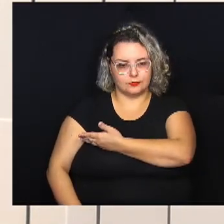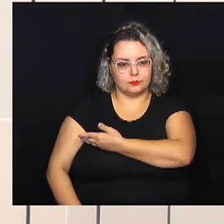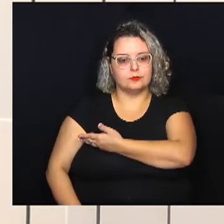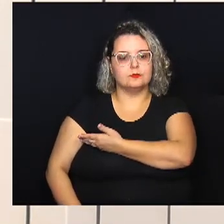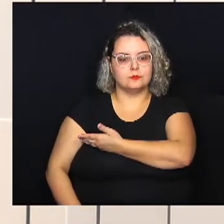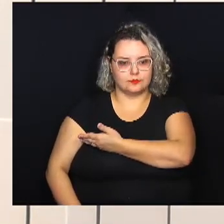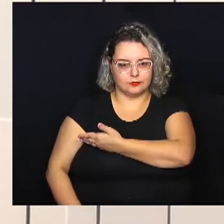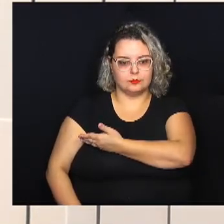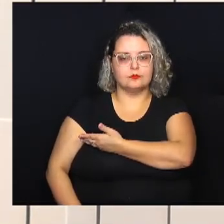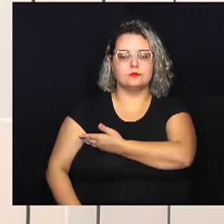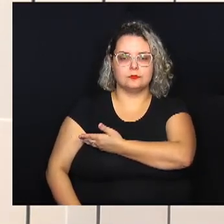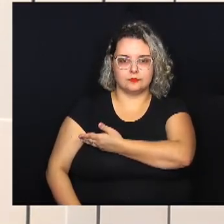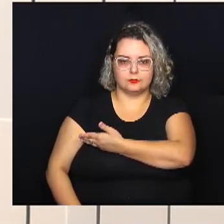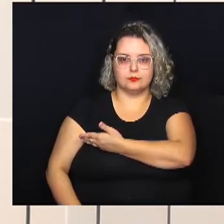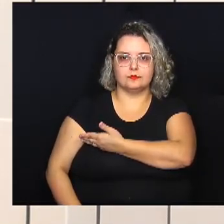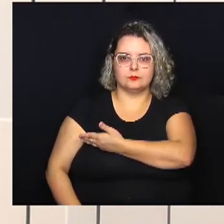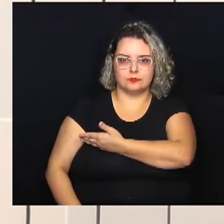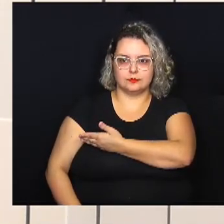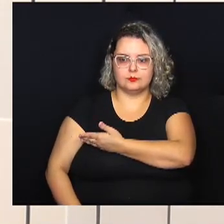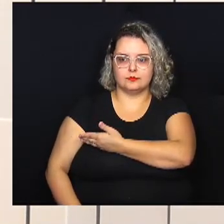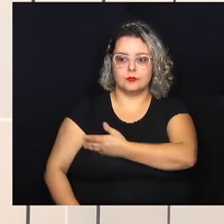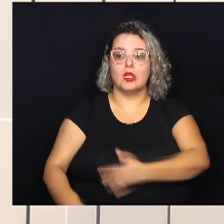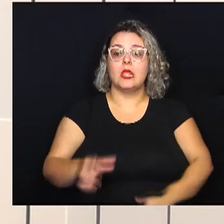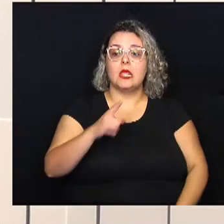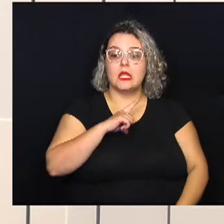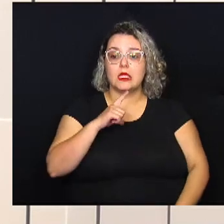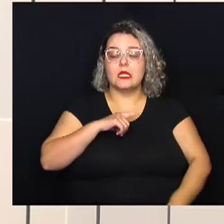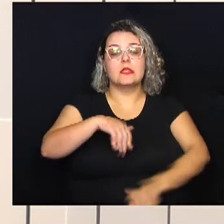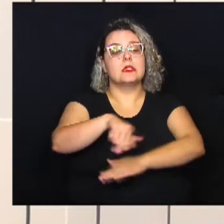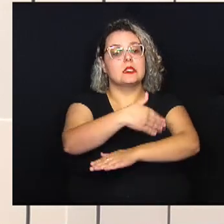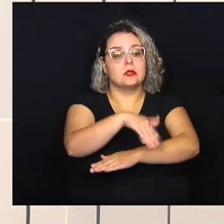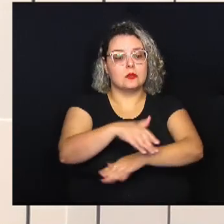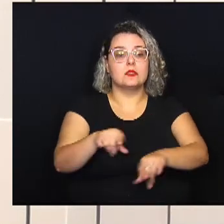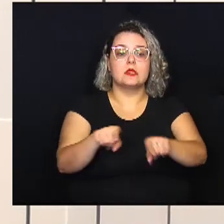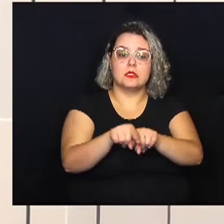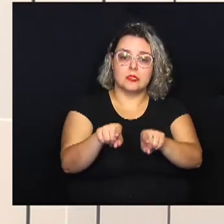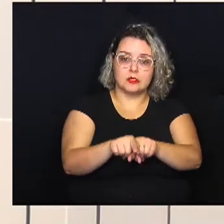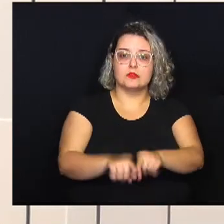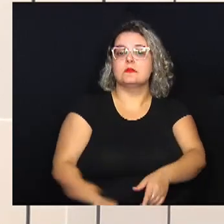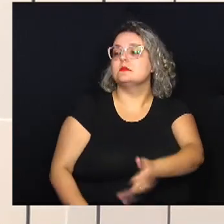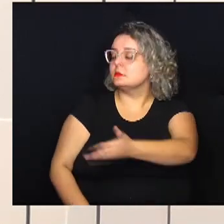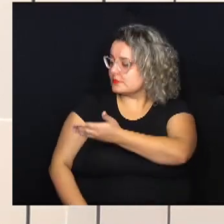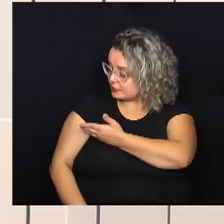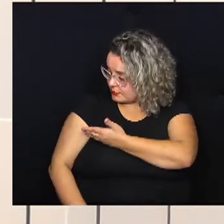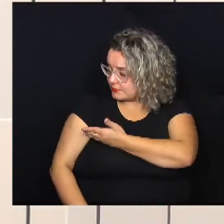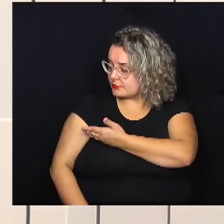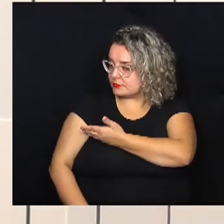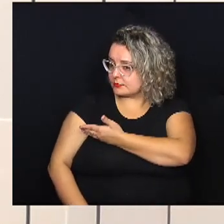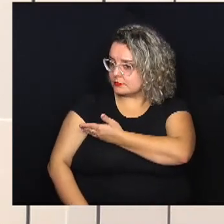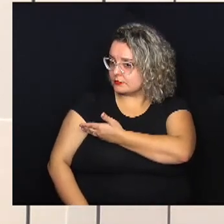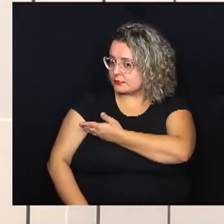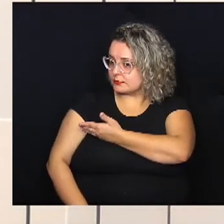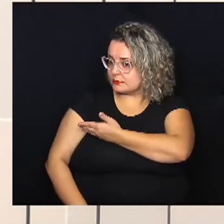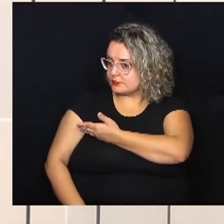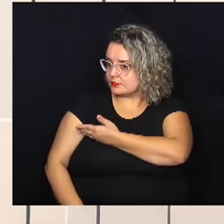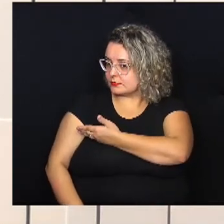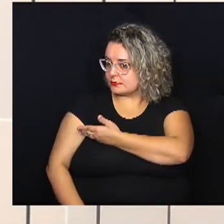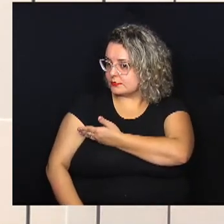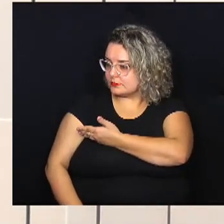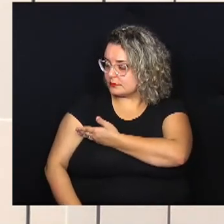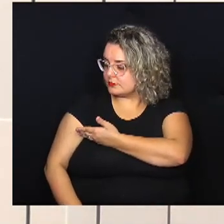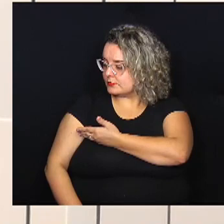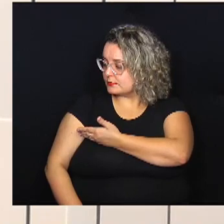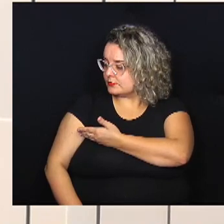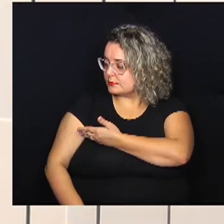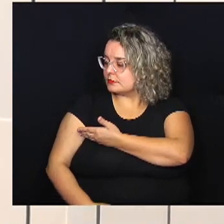casadasopacampinas.com.br. E tem o endereço, se você quiser ir até lá, que é na rua Iraí, número 91, no